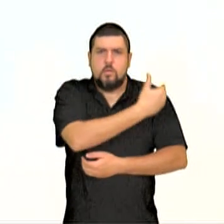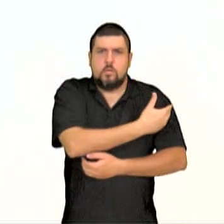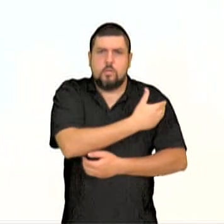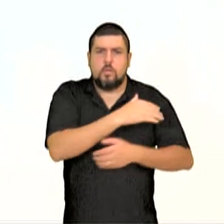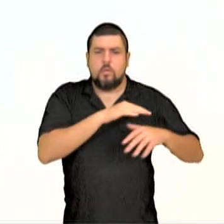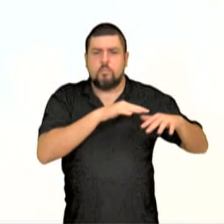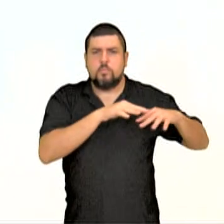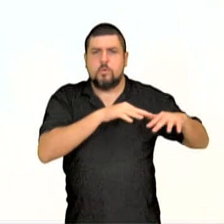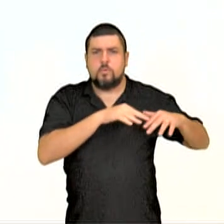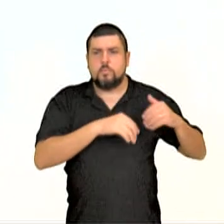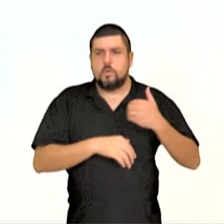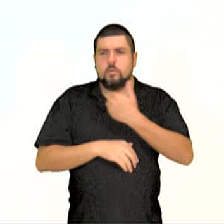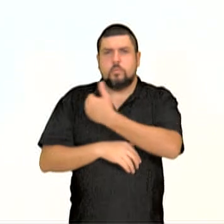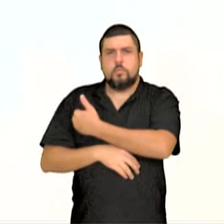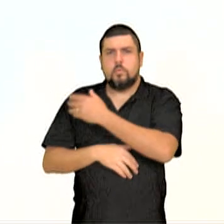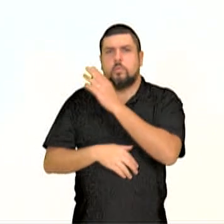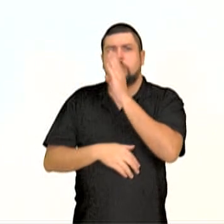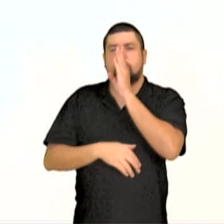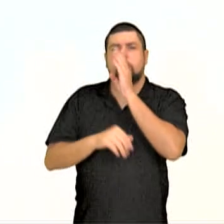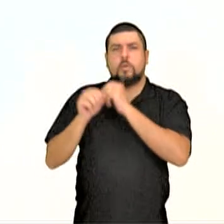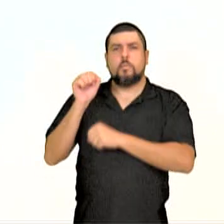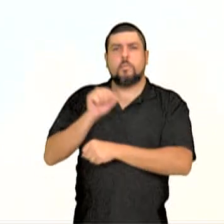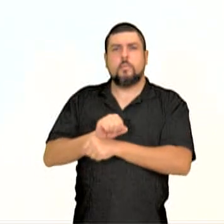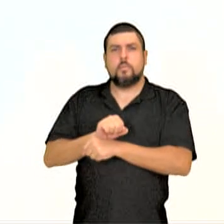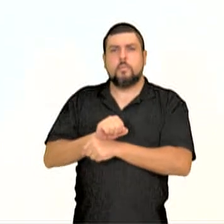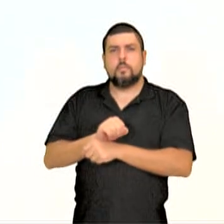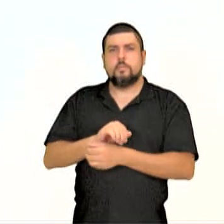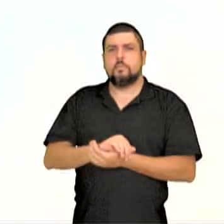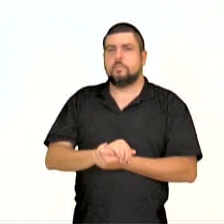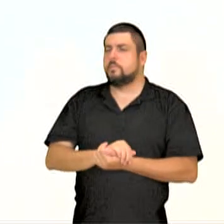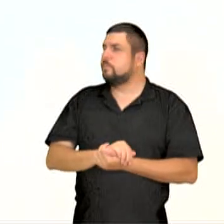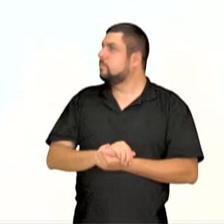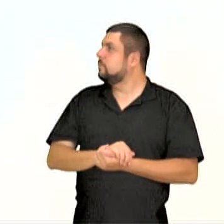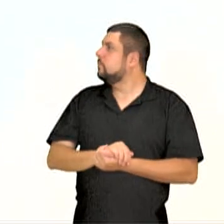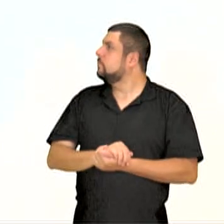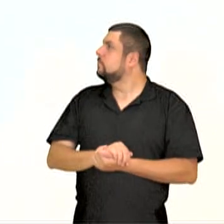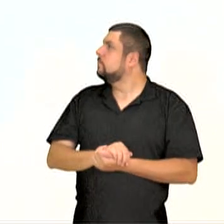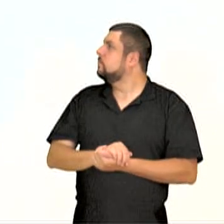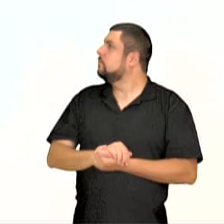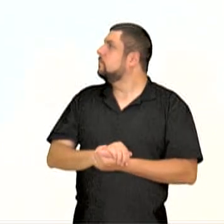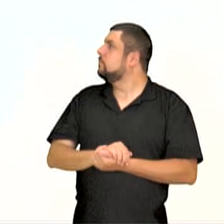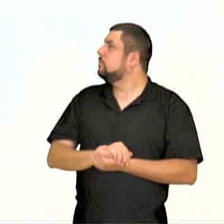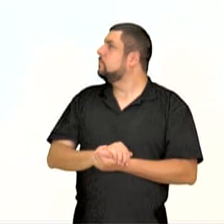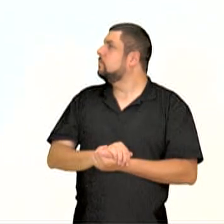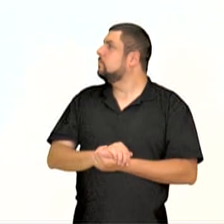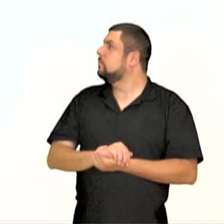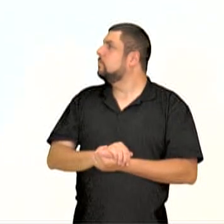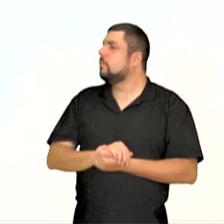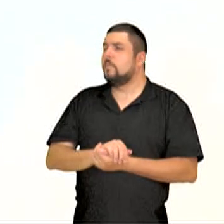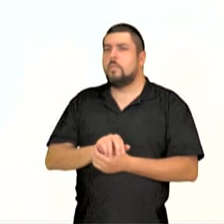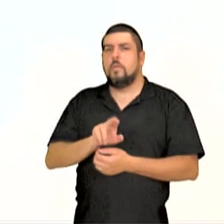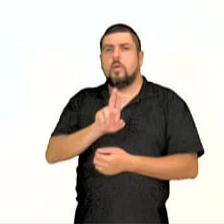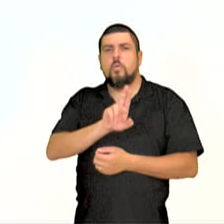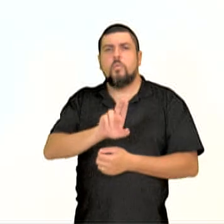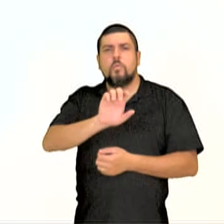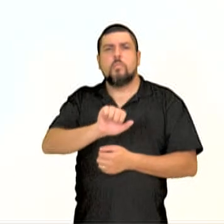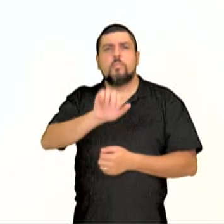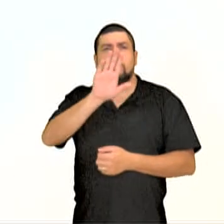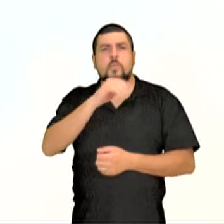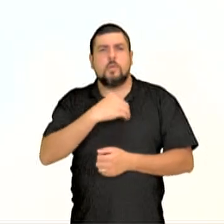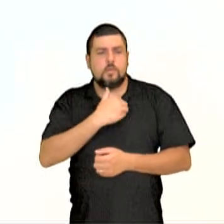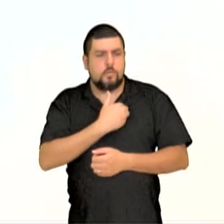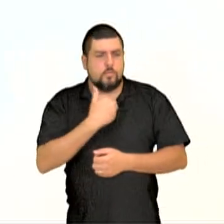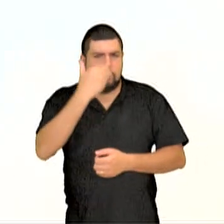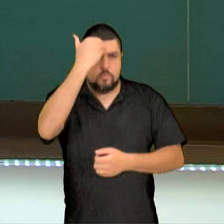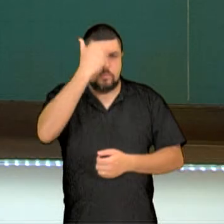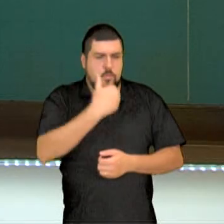assimetria. Né, movimentos simétricos e assimétricos. Se a gente for ver na imagem, né, eles usam mais o lado esquerdo do que o direito nesse aqui,